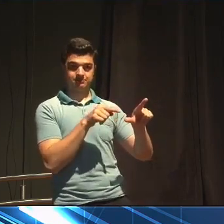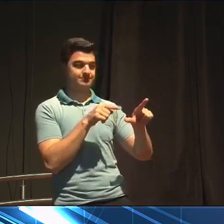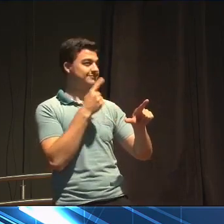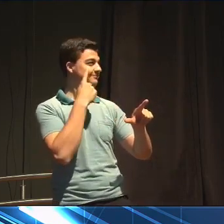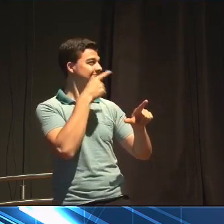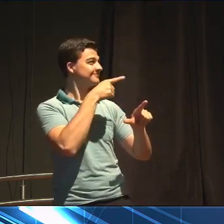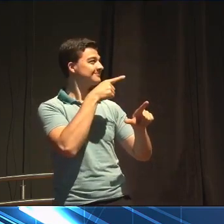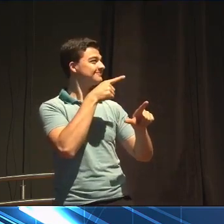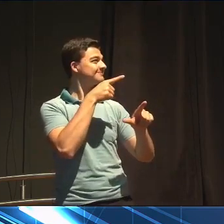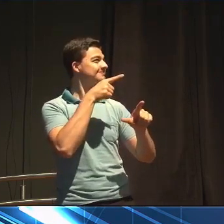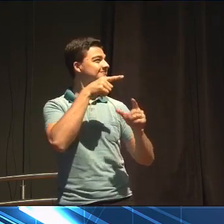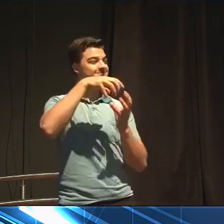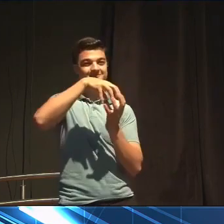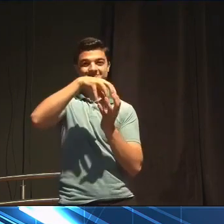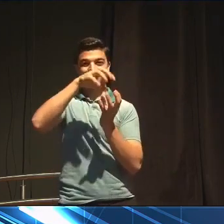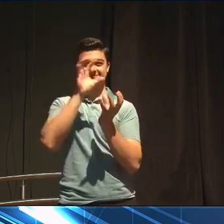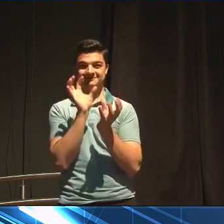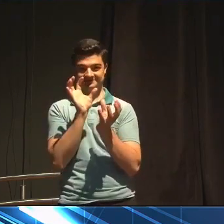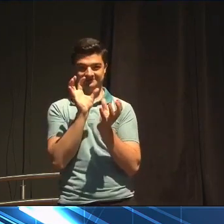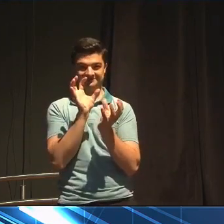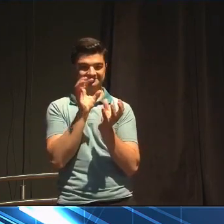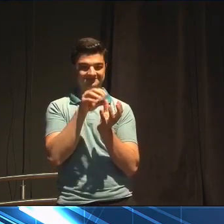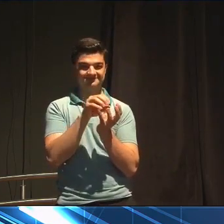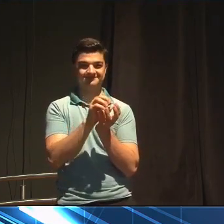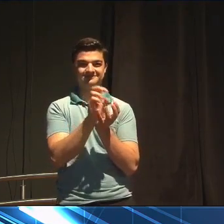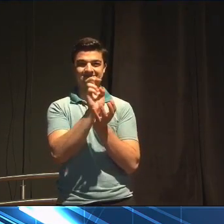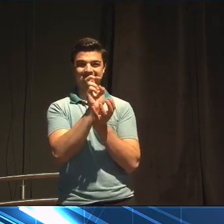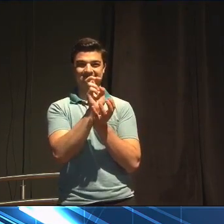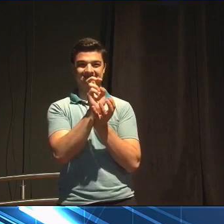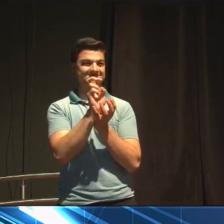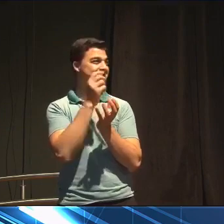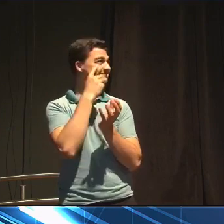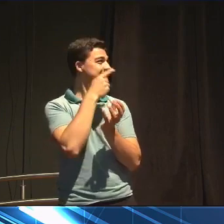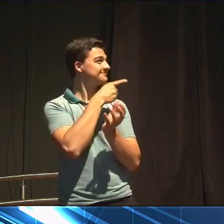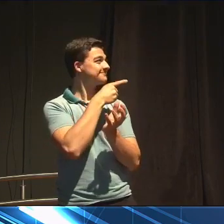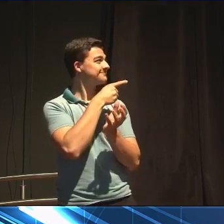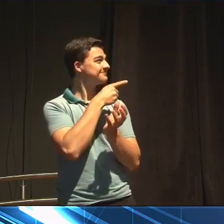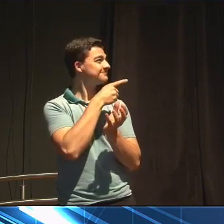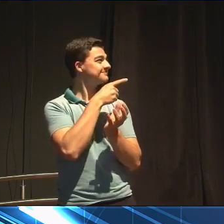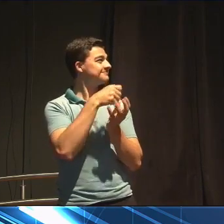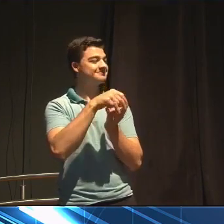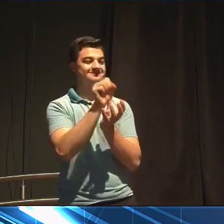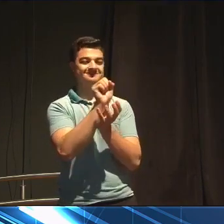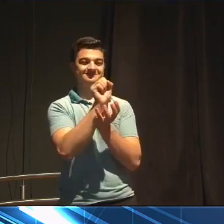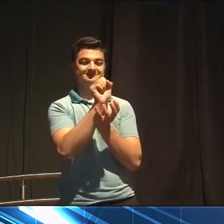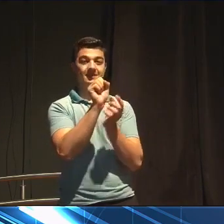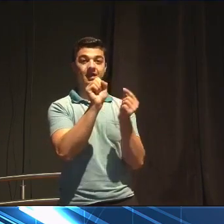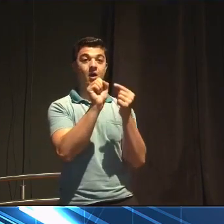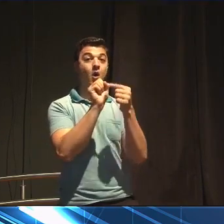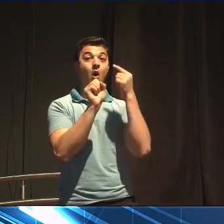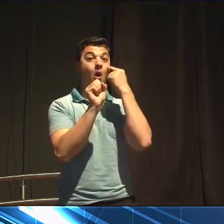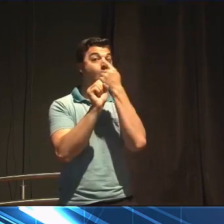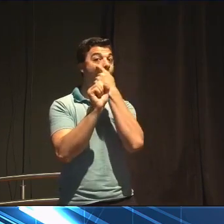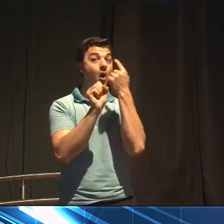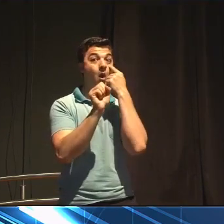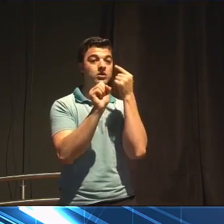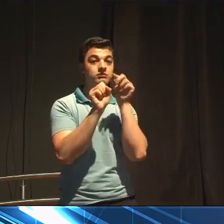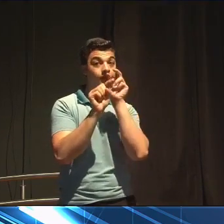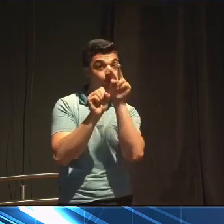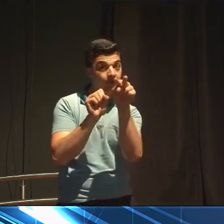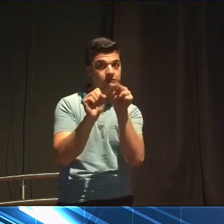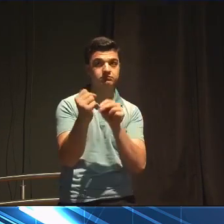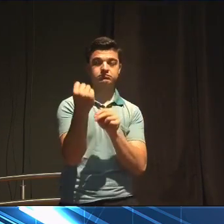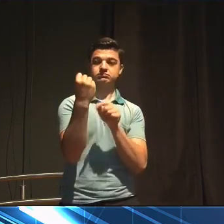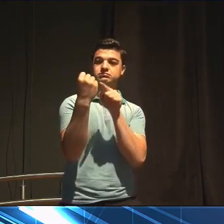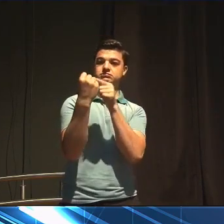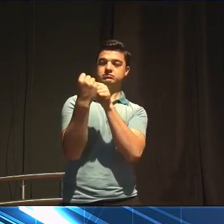esse avatar que está lá. Primeiro que ele olha no teu olho quando está falando com você, porque através de visão computacional ele sabe quem está falando, ele consegue te